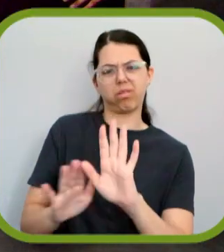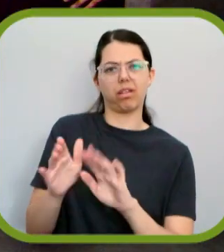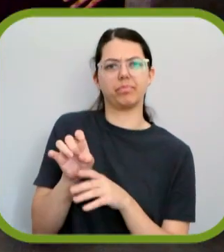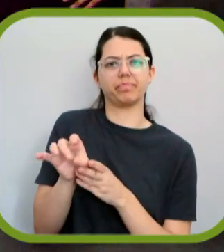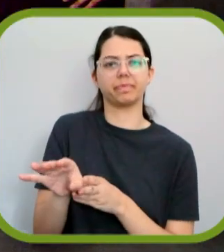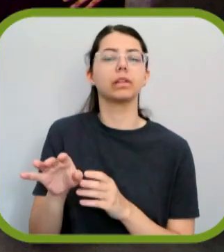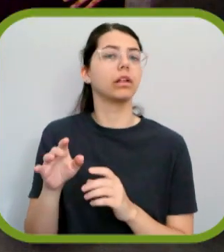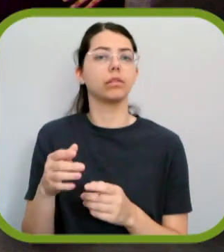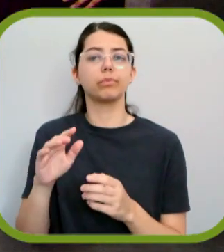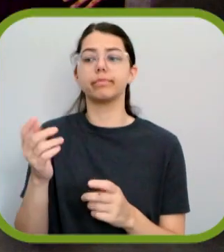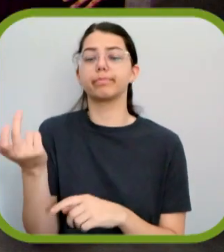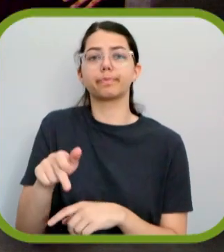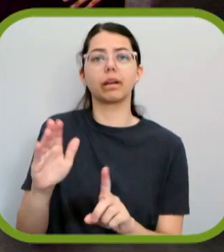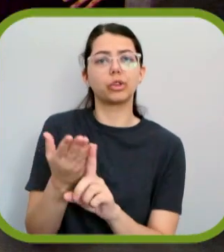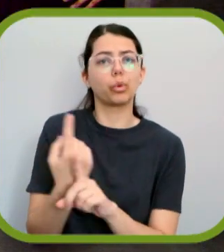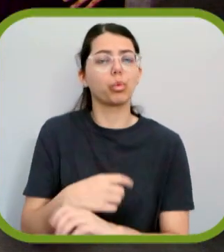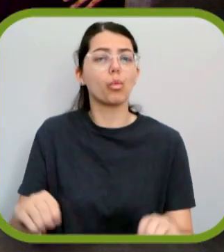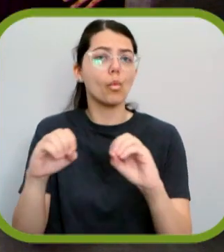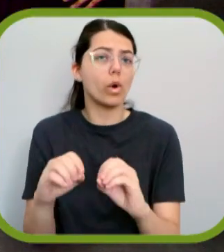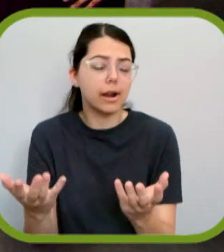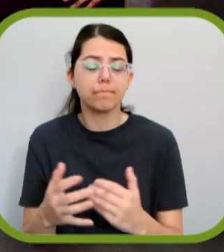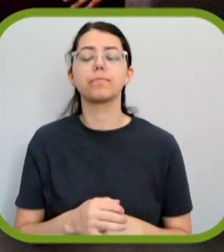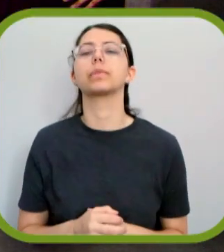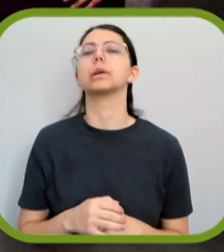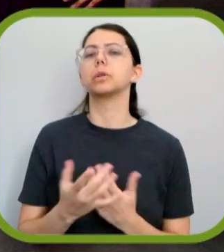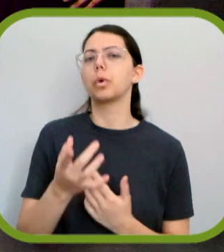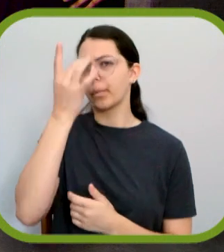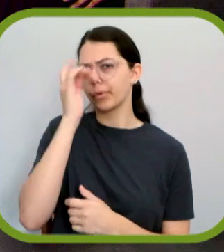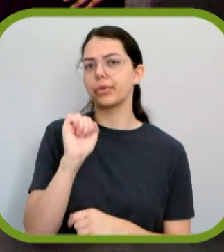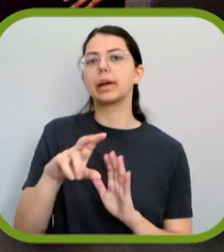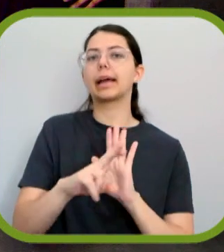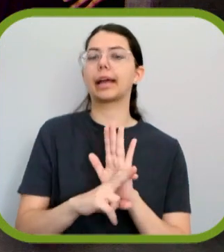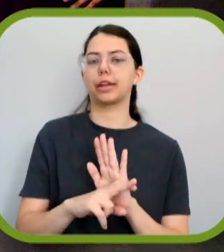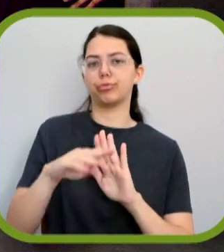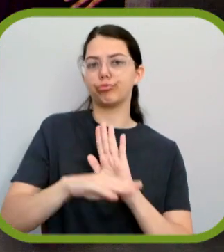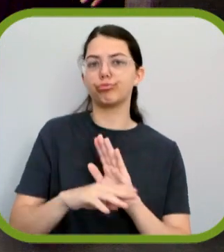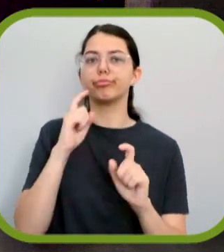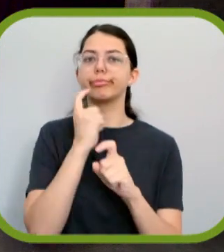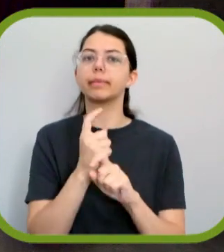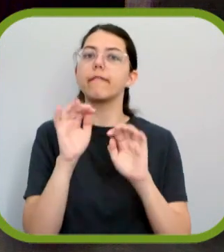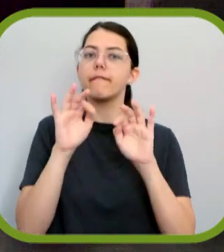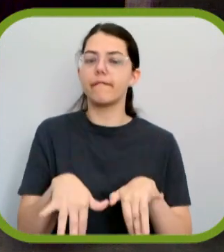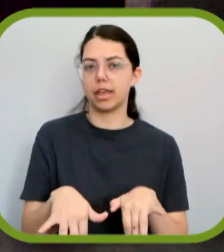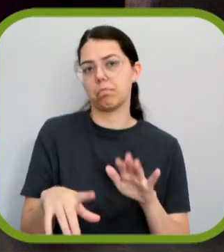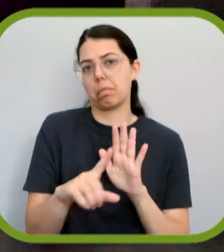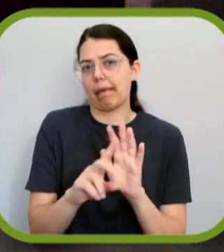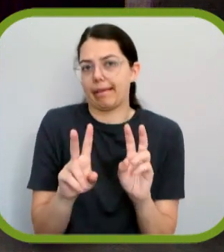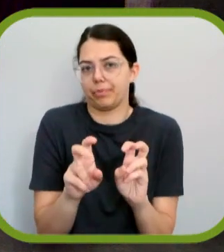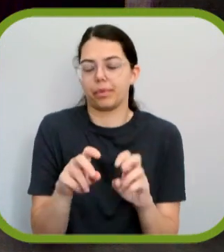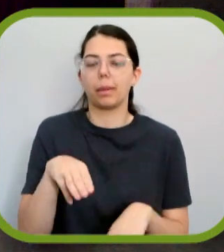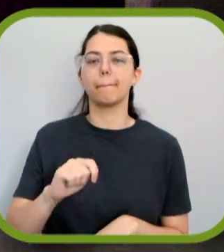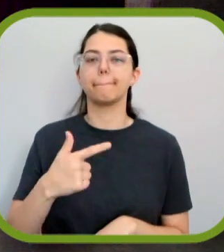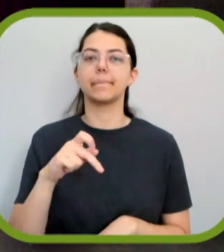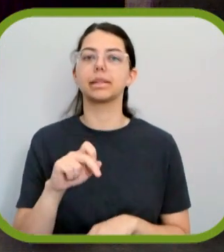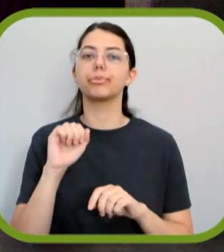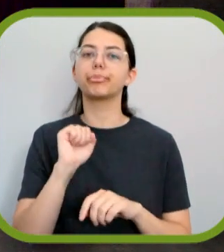Então, de que forma é que acha que este fim desta regra, desta lei, digamos,